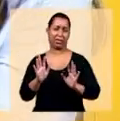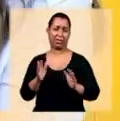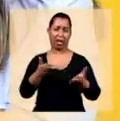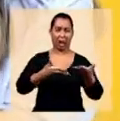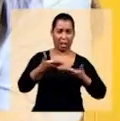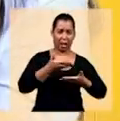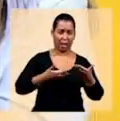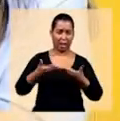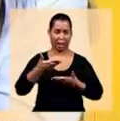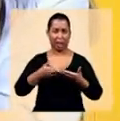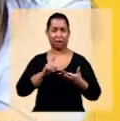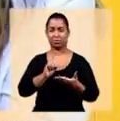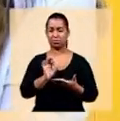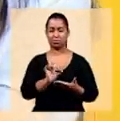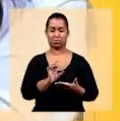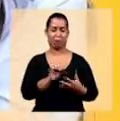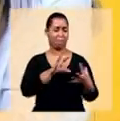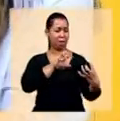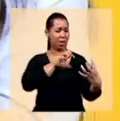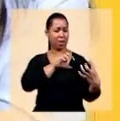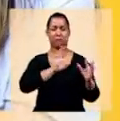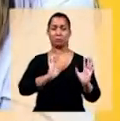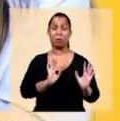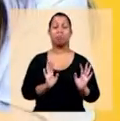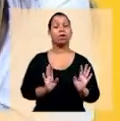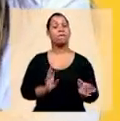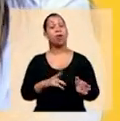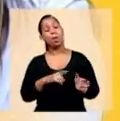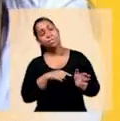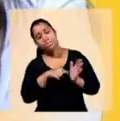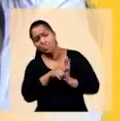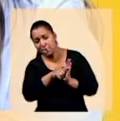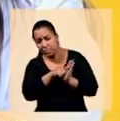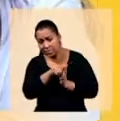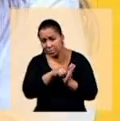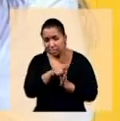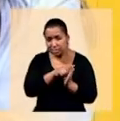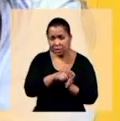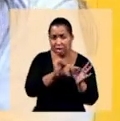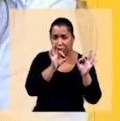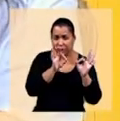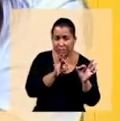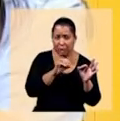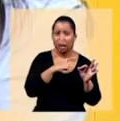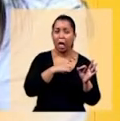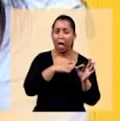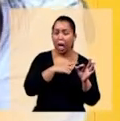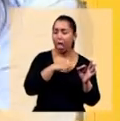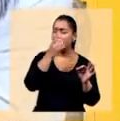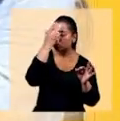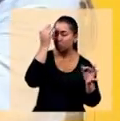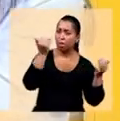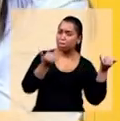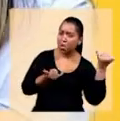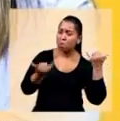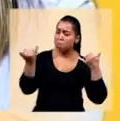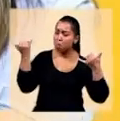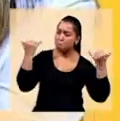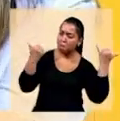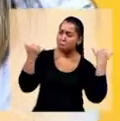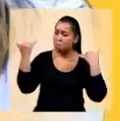uma picuinha entre colaborador, entre chefia e colaborador, enfim. Então ela vai averiguar os fatos, né?